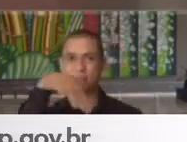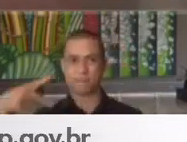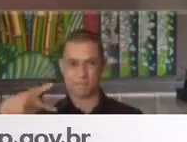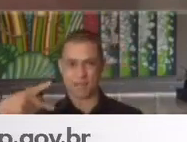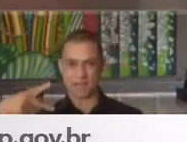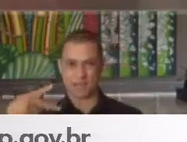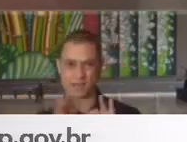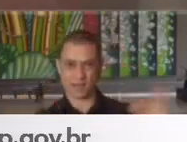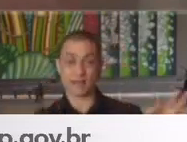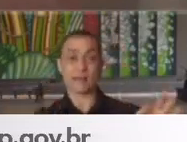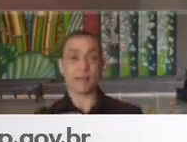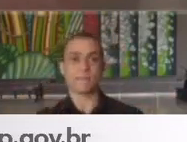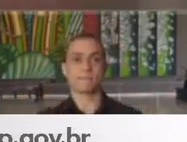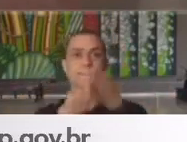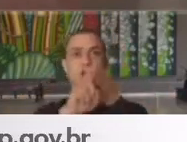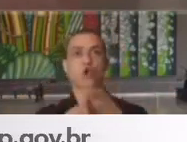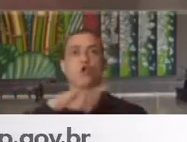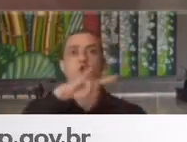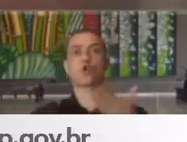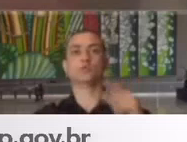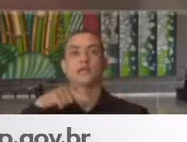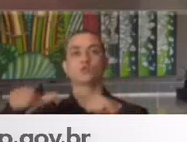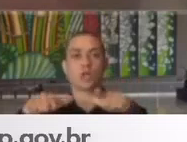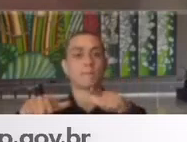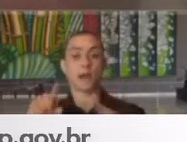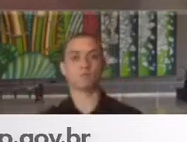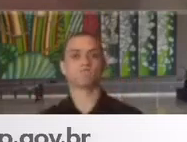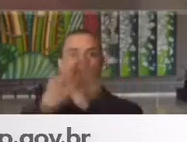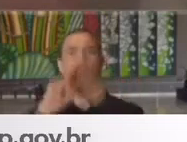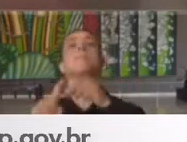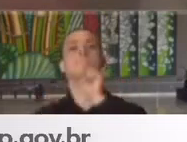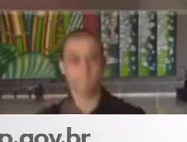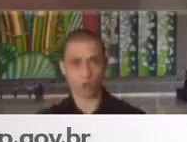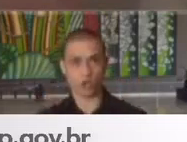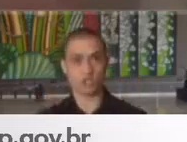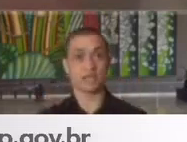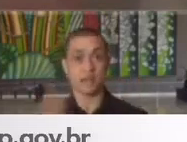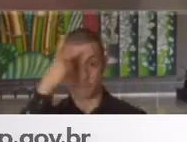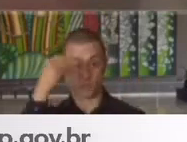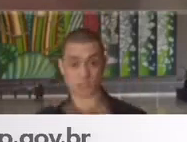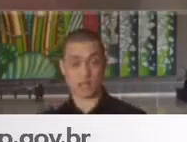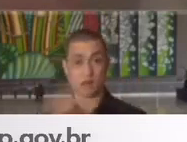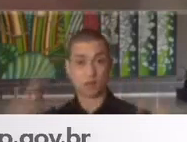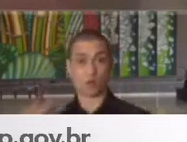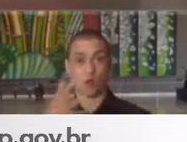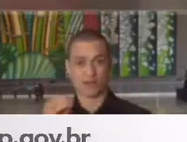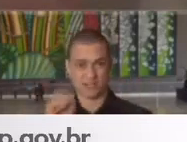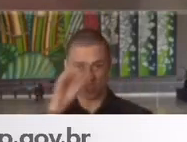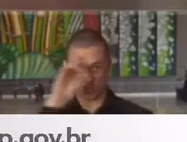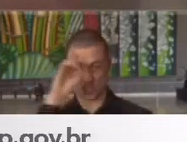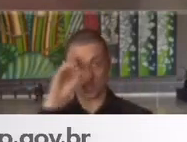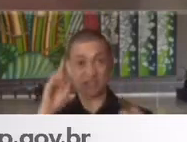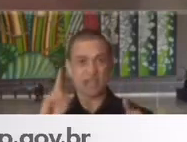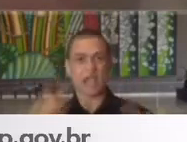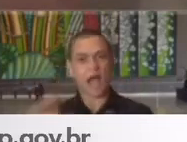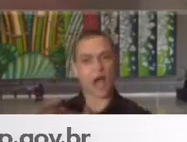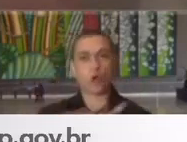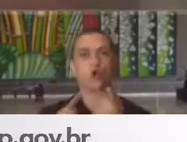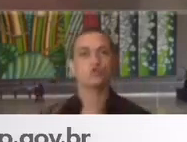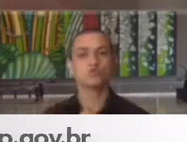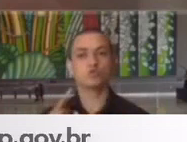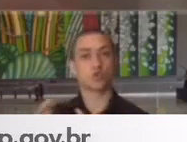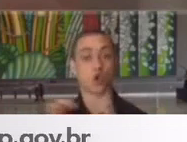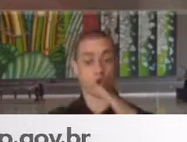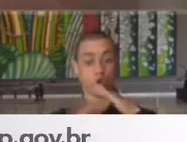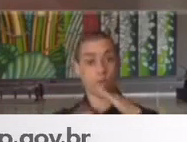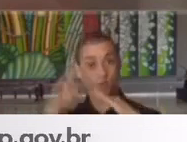permite suspensão de contratos de trabalho, sob a alegação de que evitaria demissões em massa. Acordos individuais poderão ser